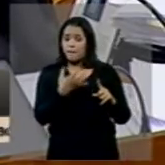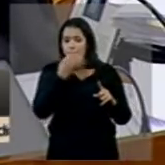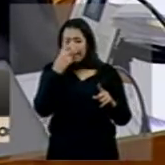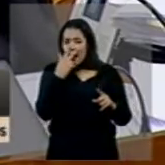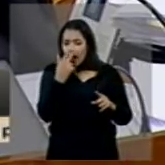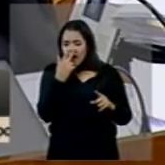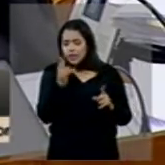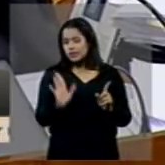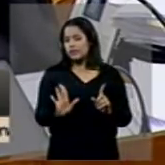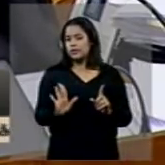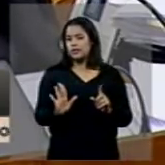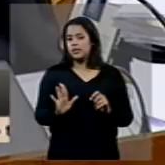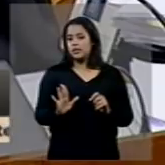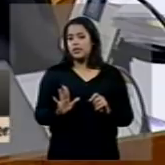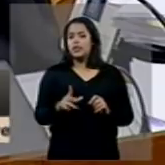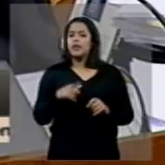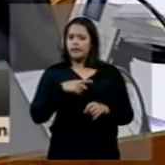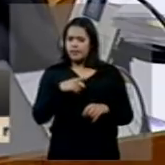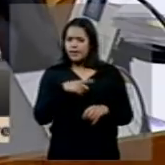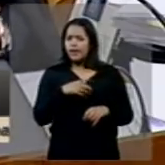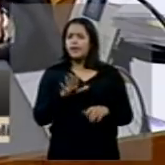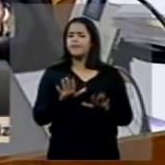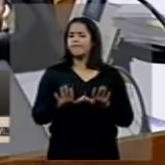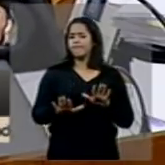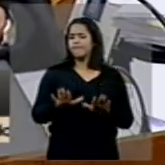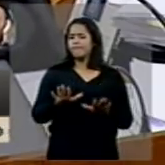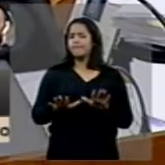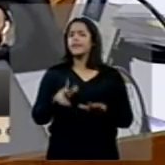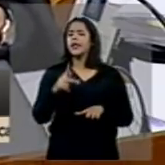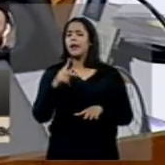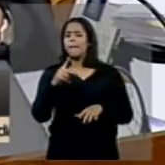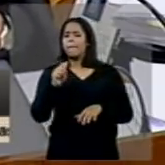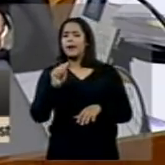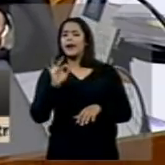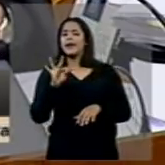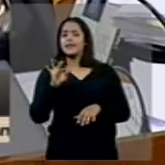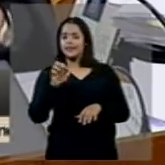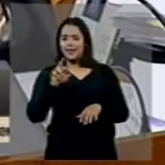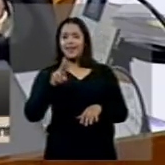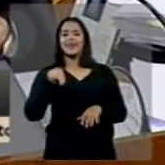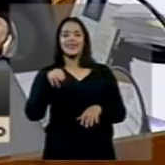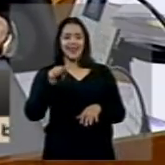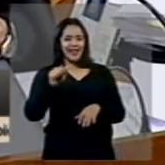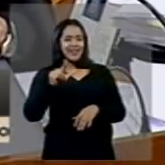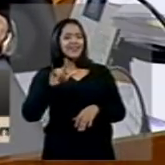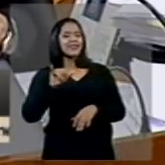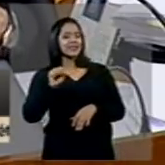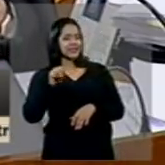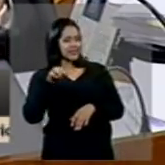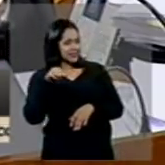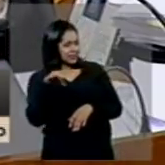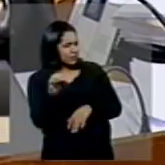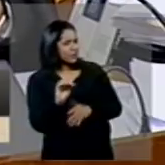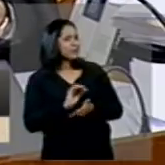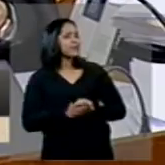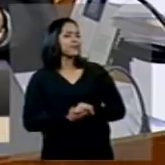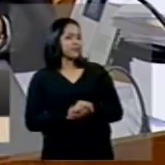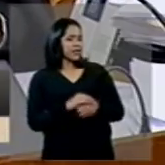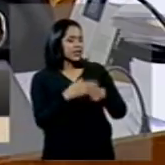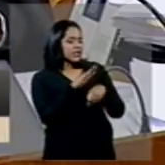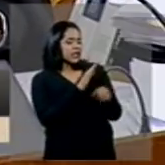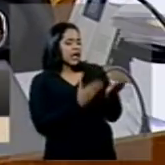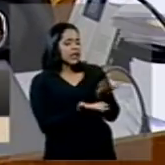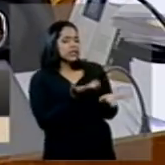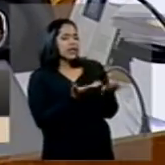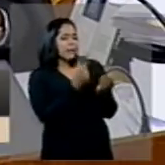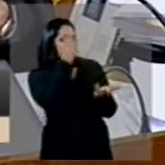ainda permanece um certo paternalismo no tratamento do eleitor. O eleitor, todos